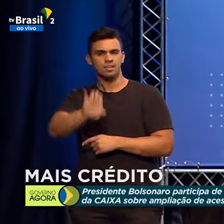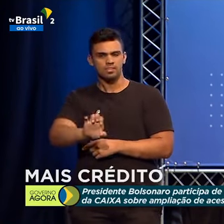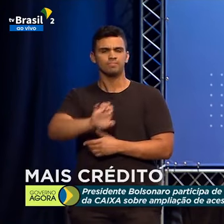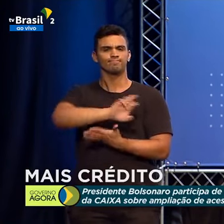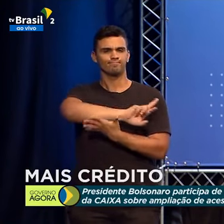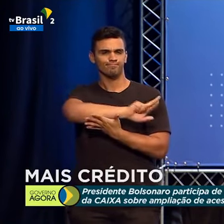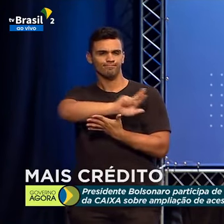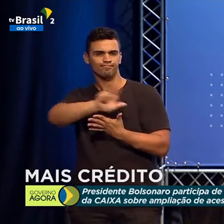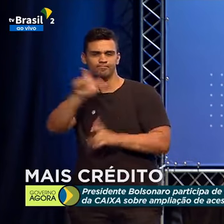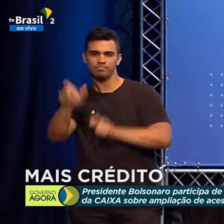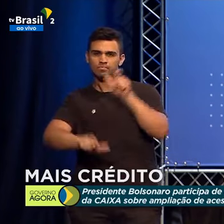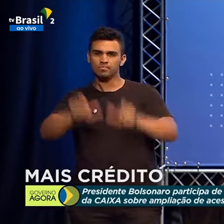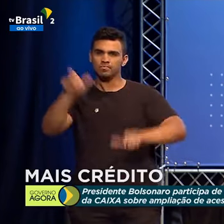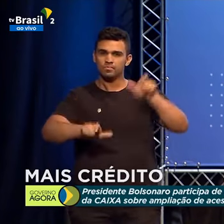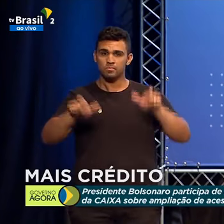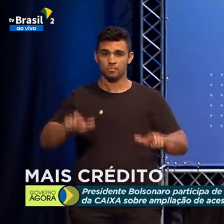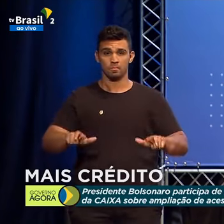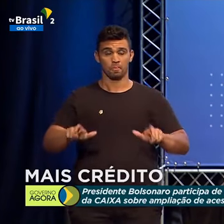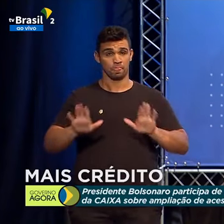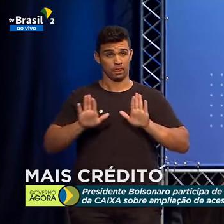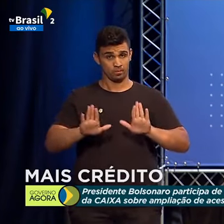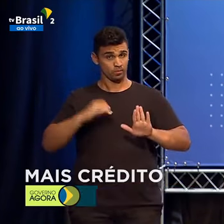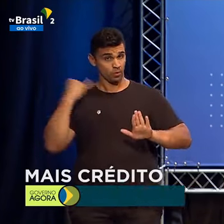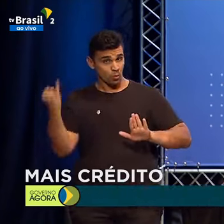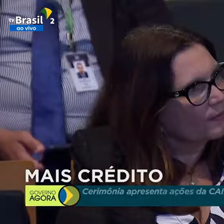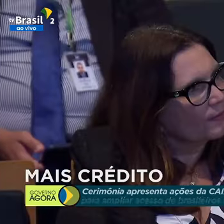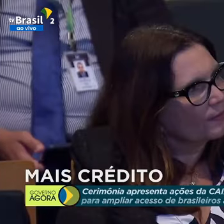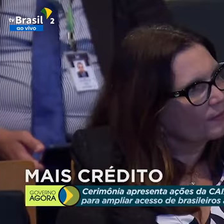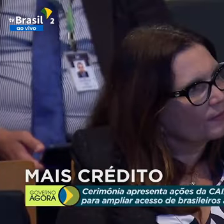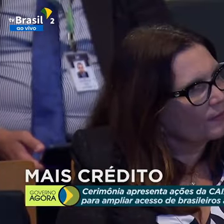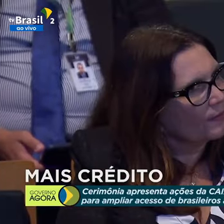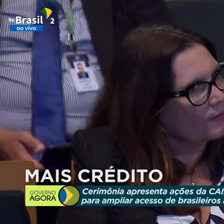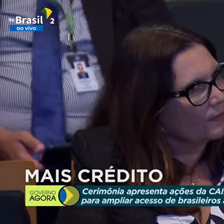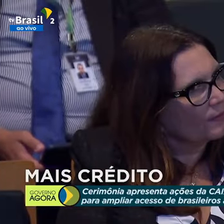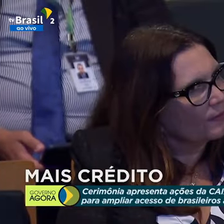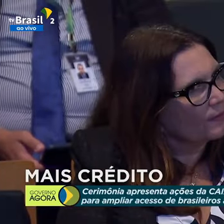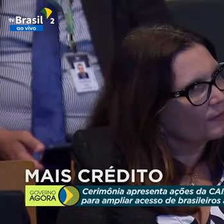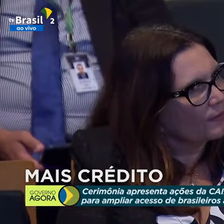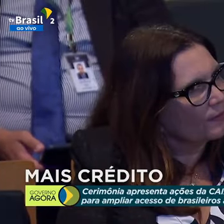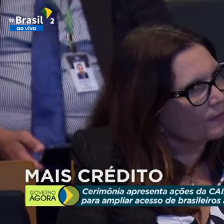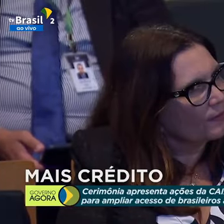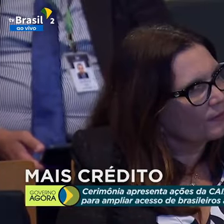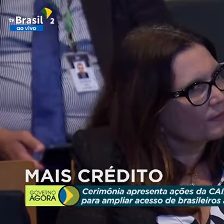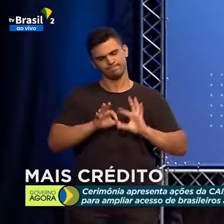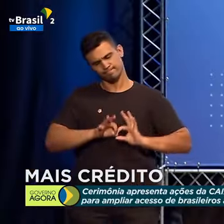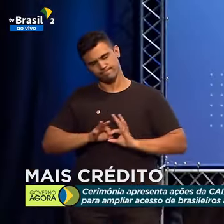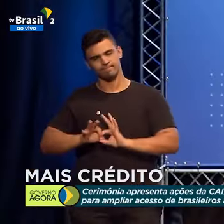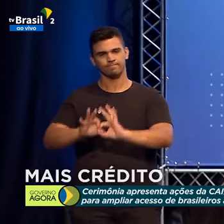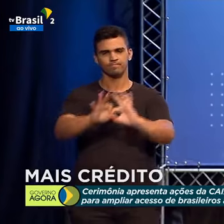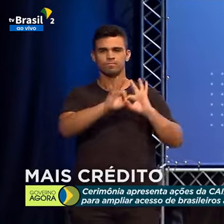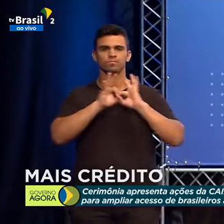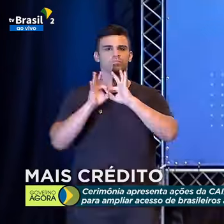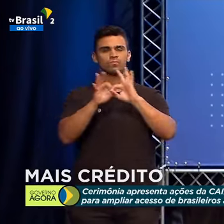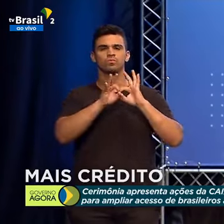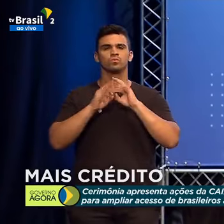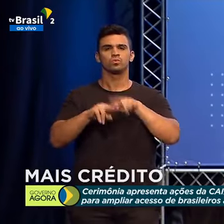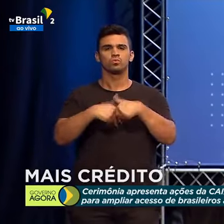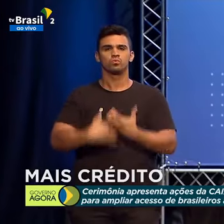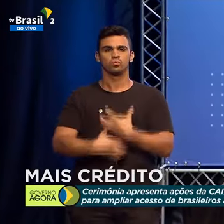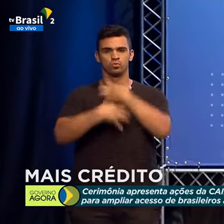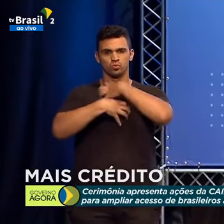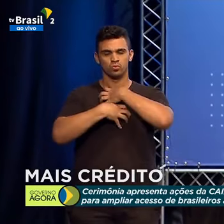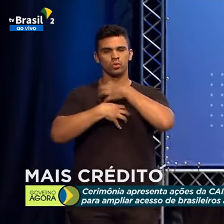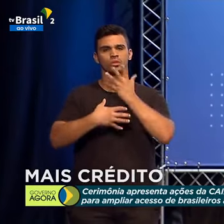estou vendo aqui. O importante é que nós temos, hoje, uma união muito grande do ponto de vista de